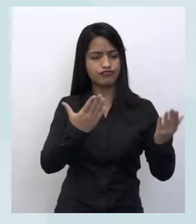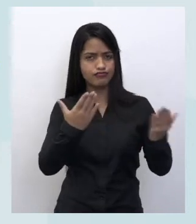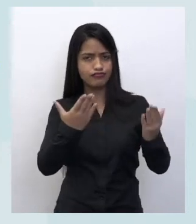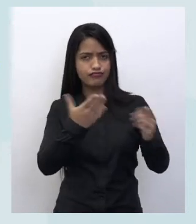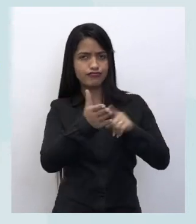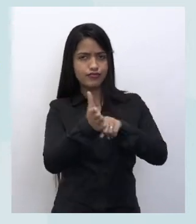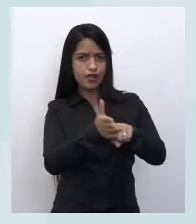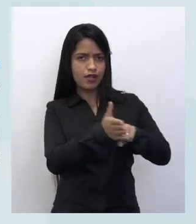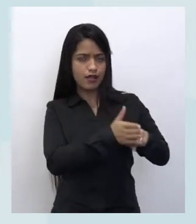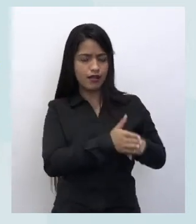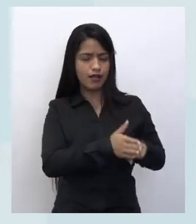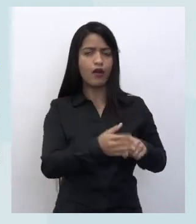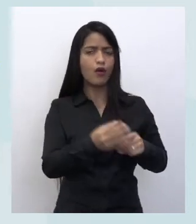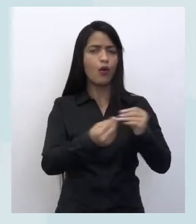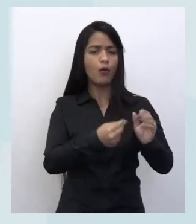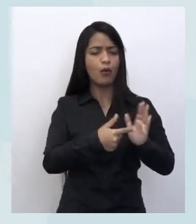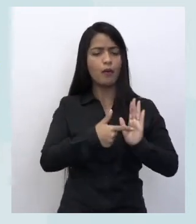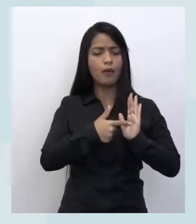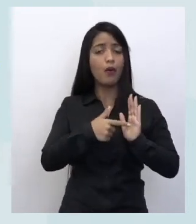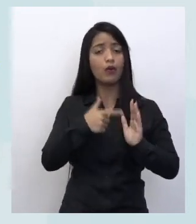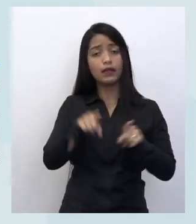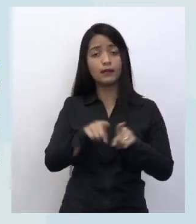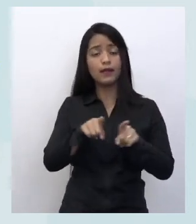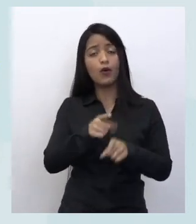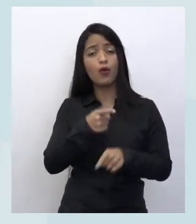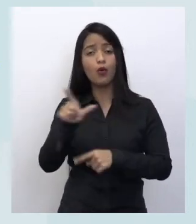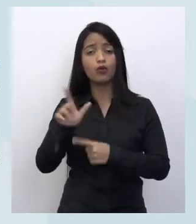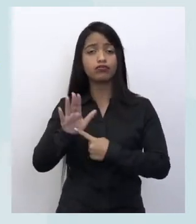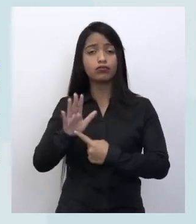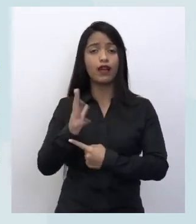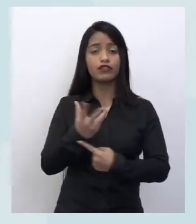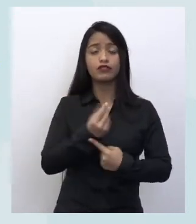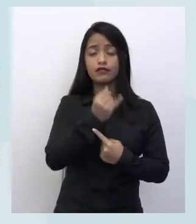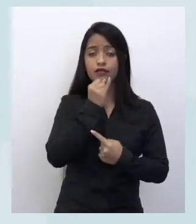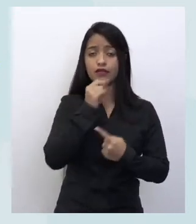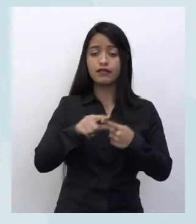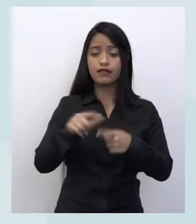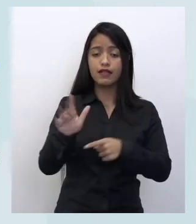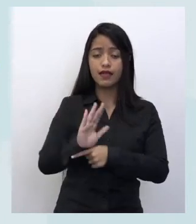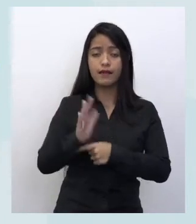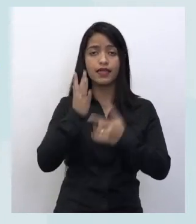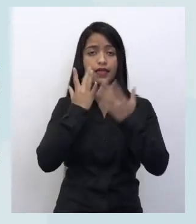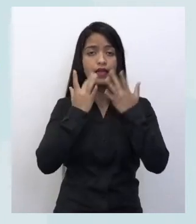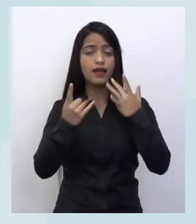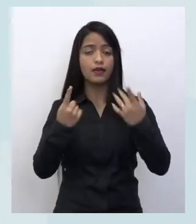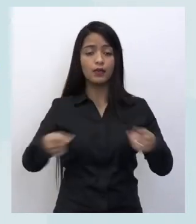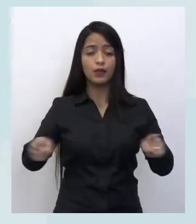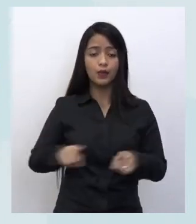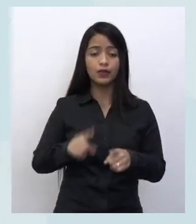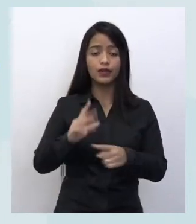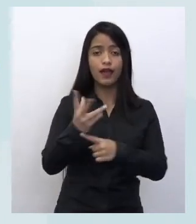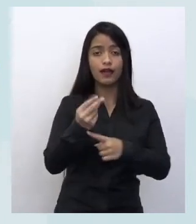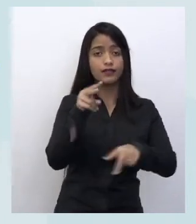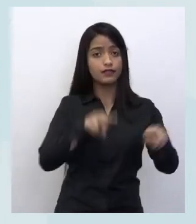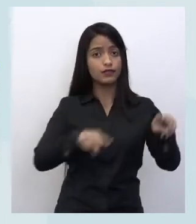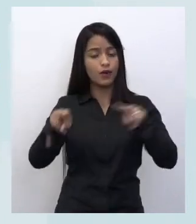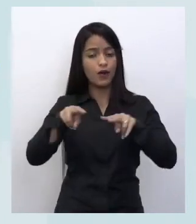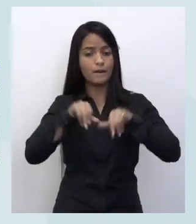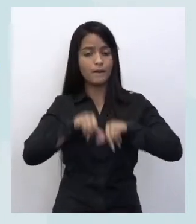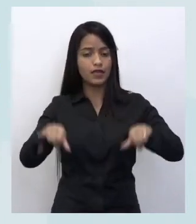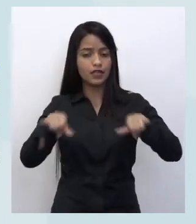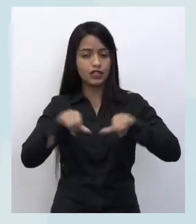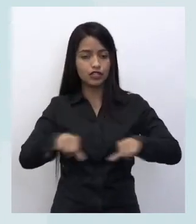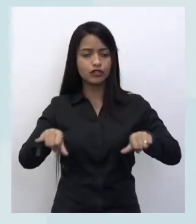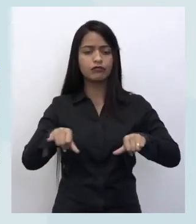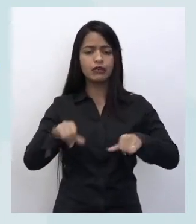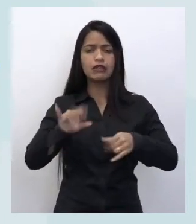outras manifestações artísticas, como cinema, teatro, música, artes visuais e midiáticas, referências